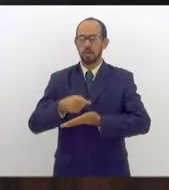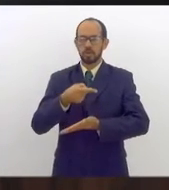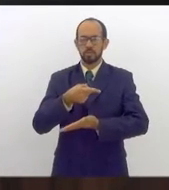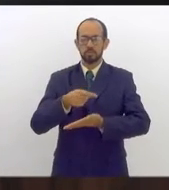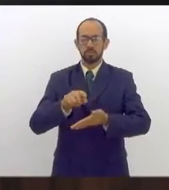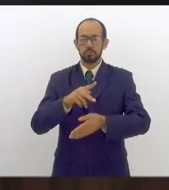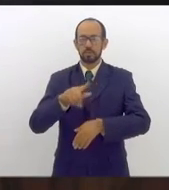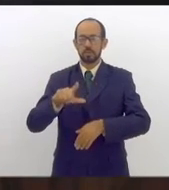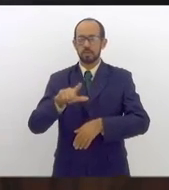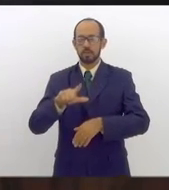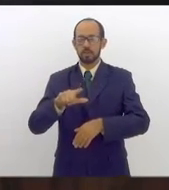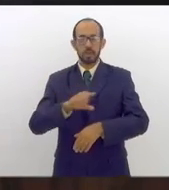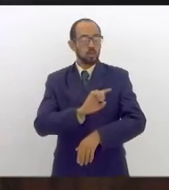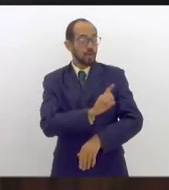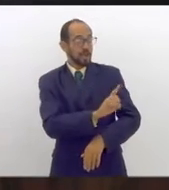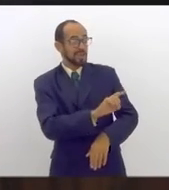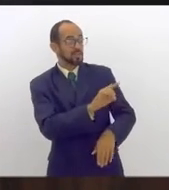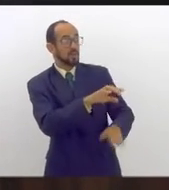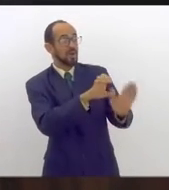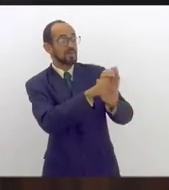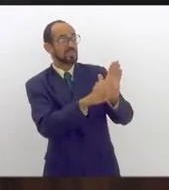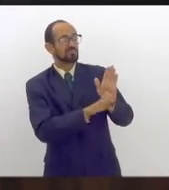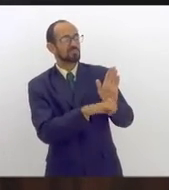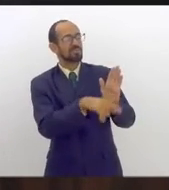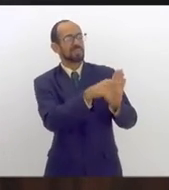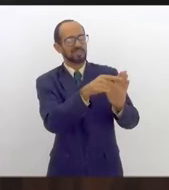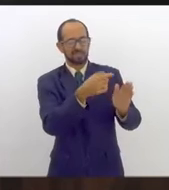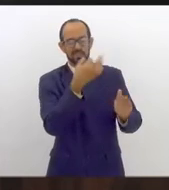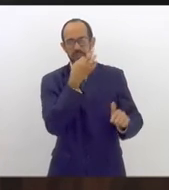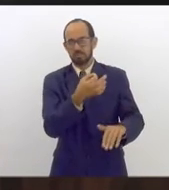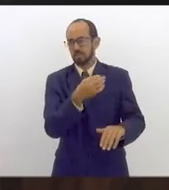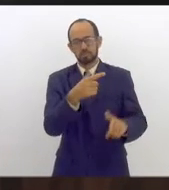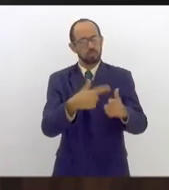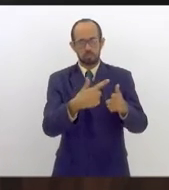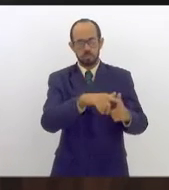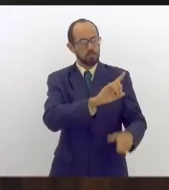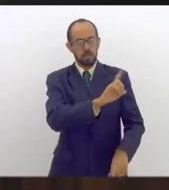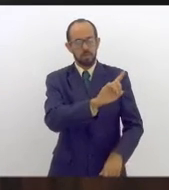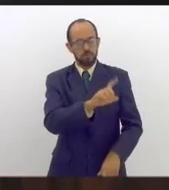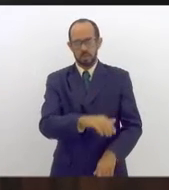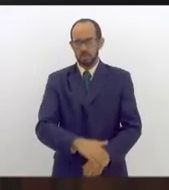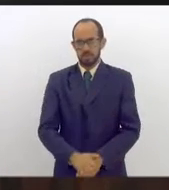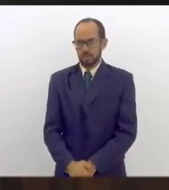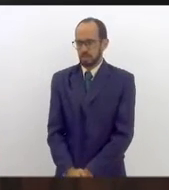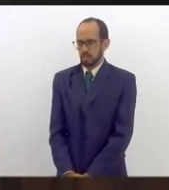São as emendas, deputada. São as emendas, é parecer sobre as emendas, não tem problema não.